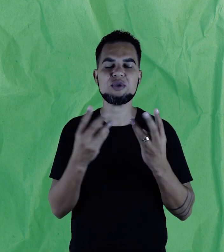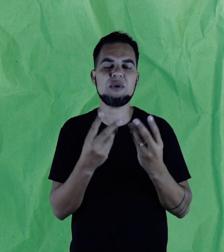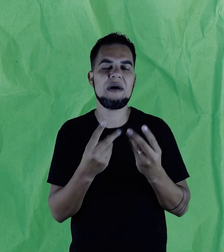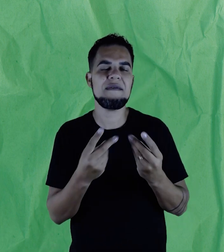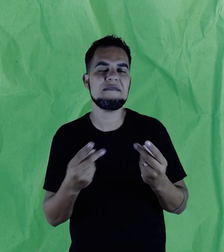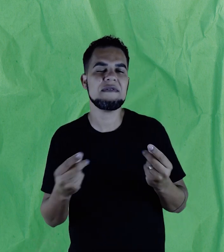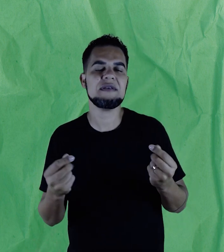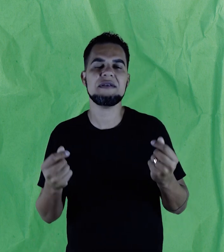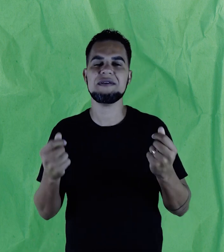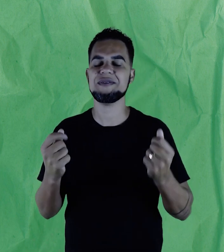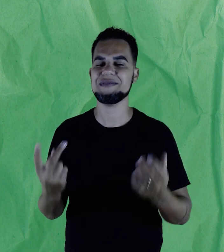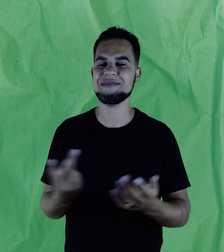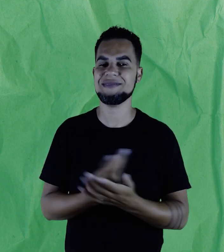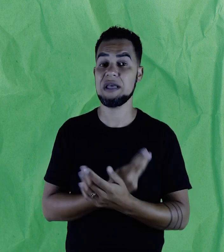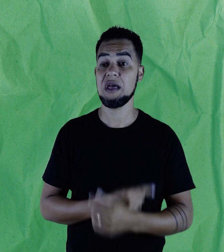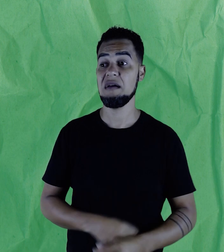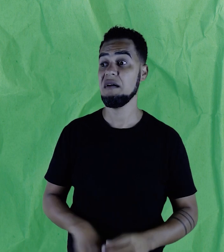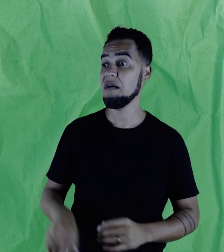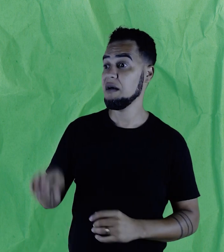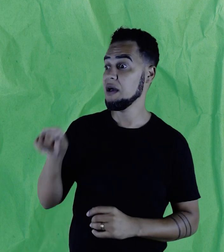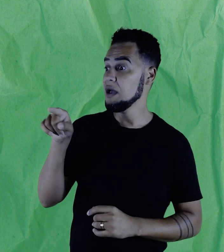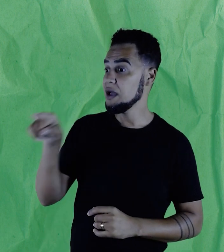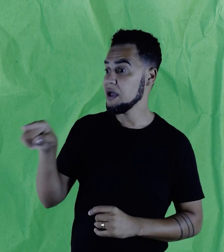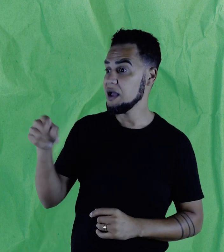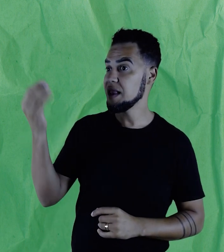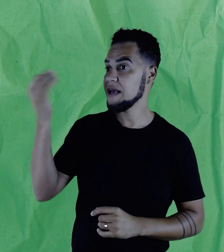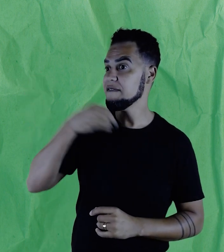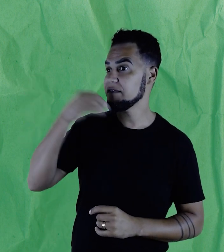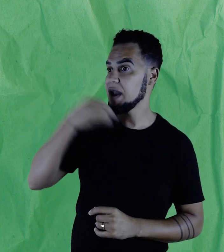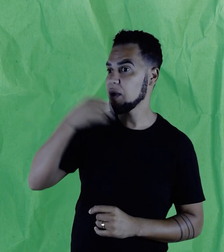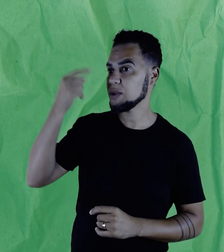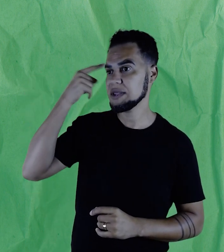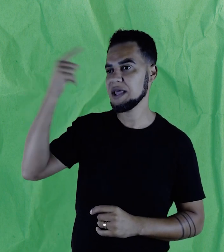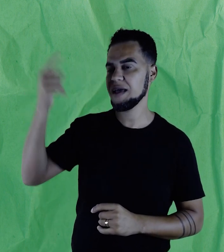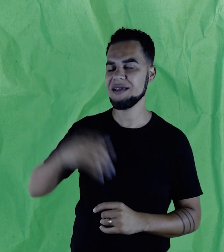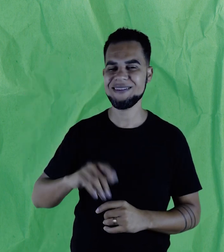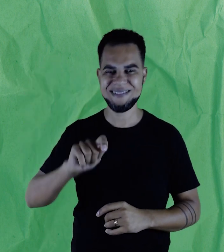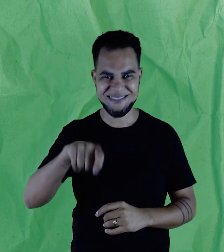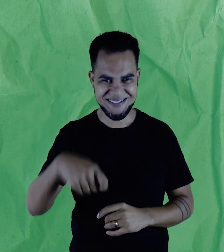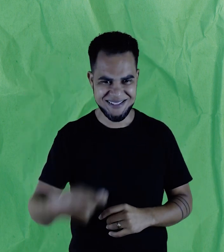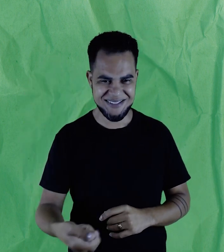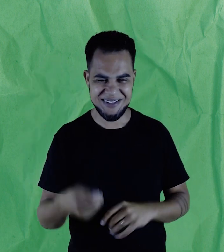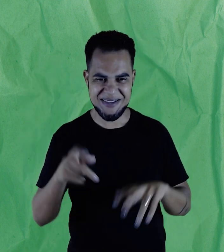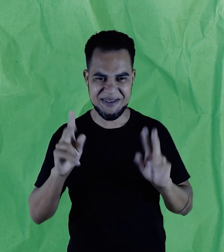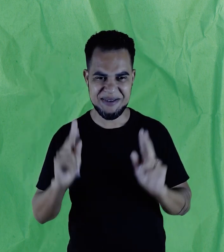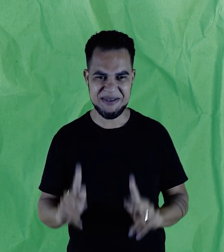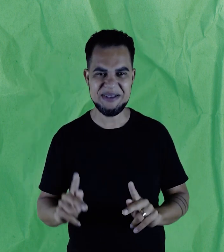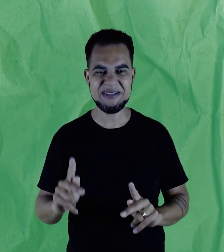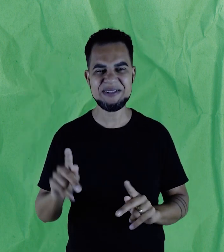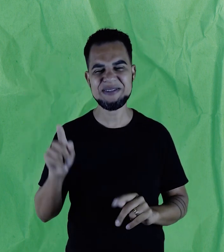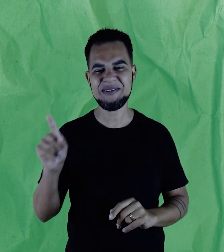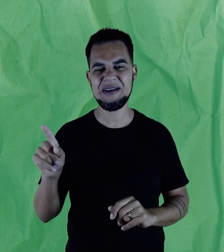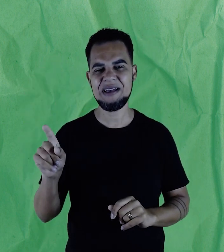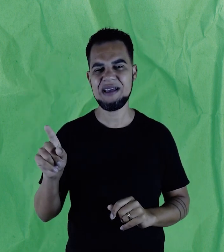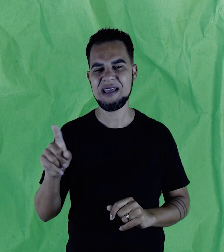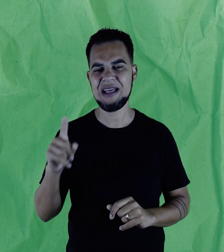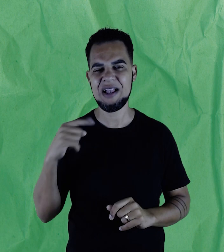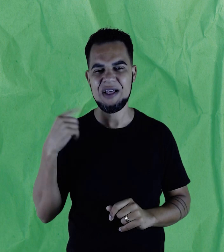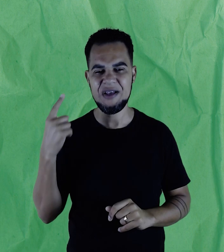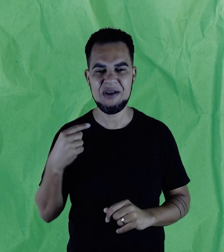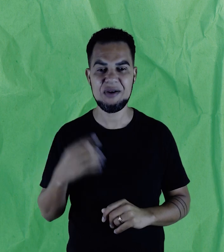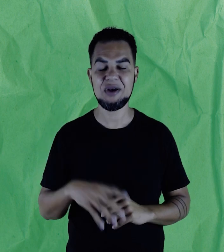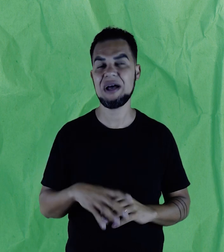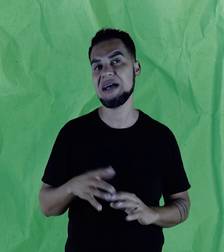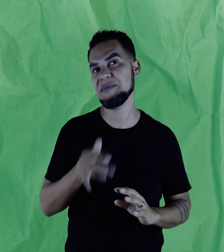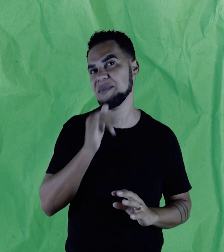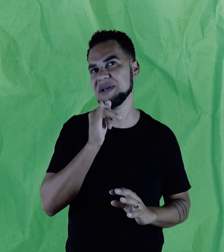aquele é fraco das ideias, ou seja, a pessoa não bate muito bem, é tonto. É a mesma coisa que você dizer, ah, faleceu. Faleceu é